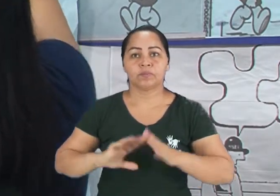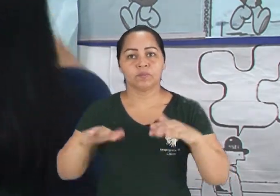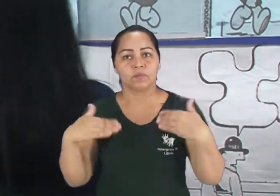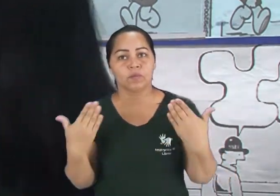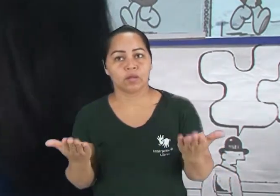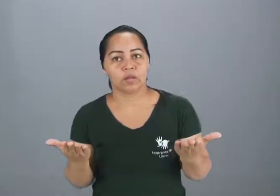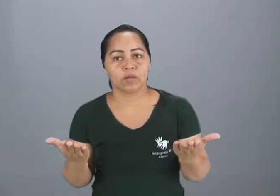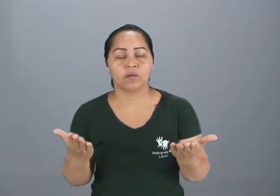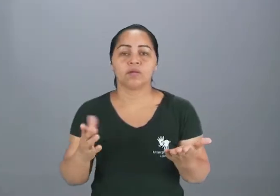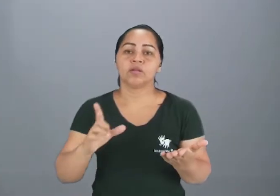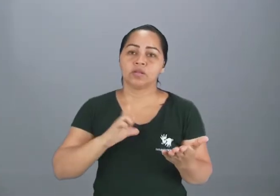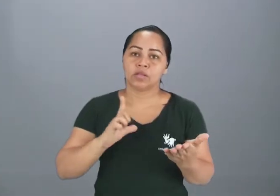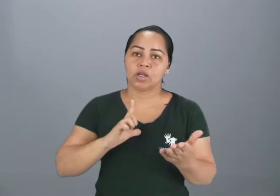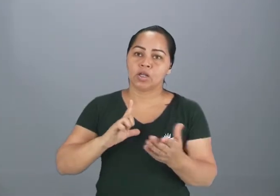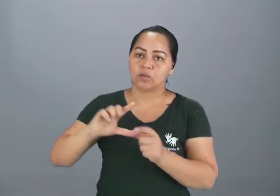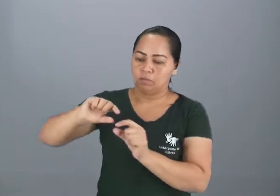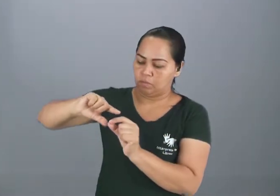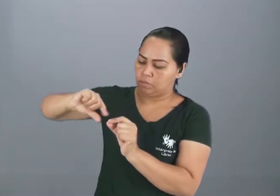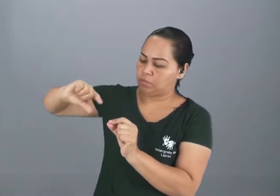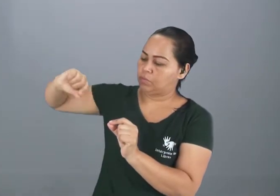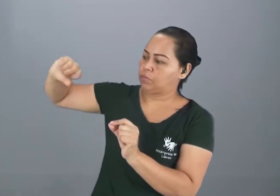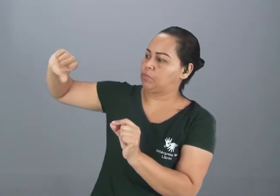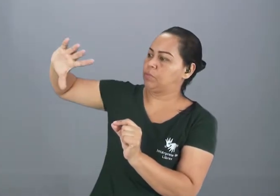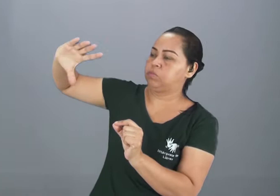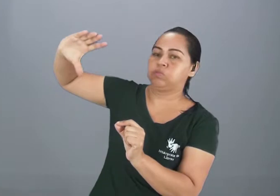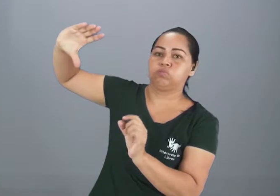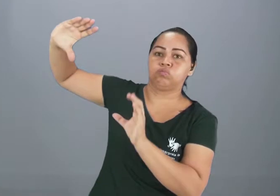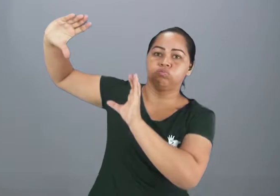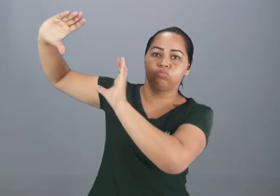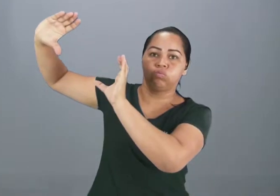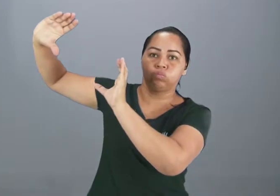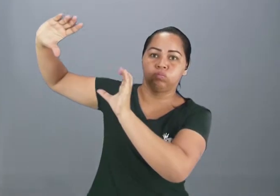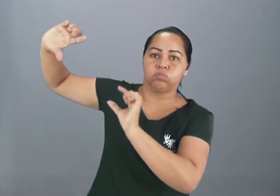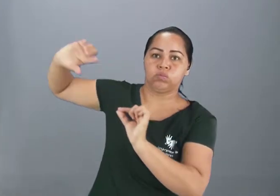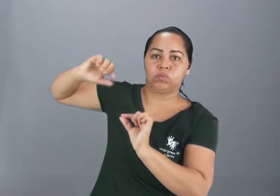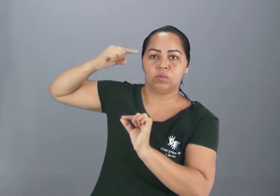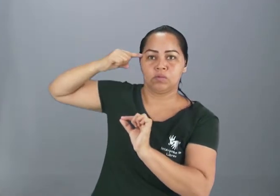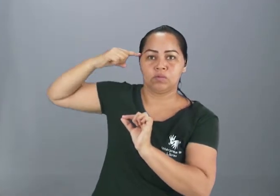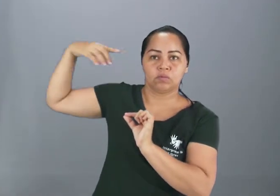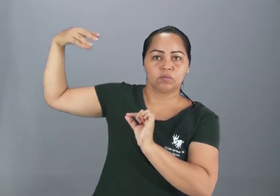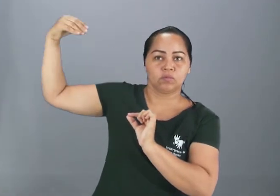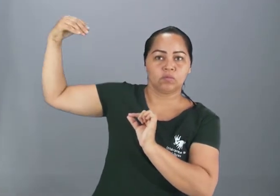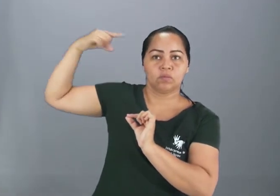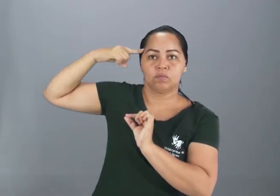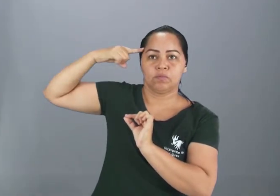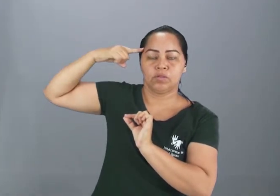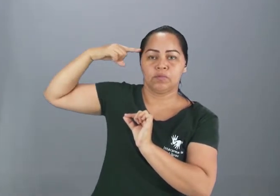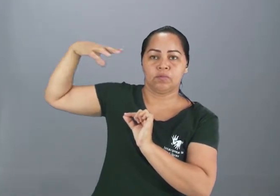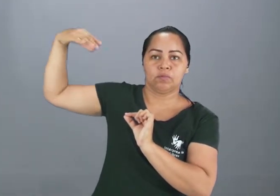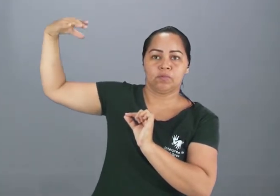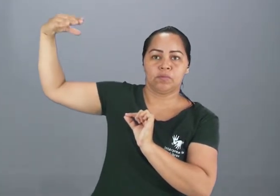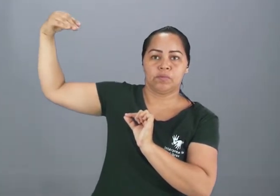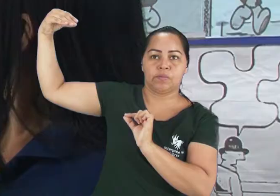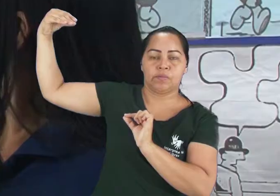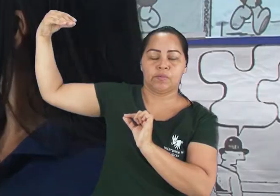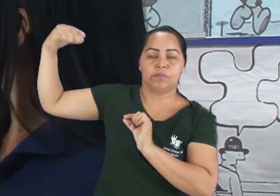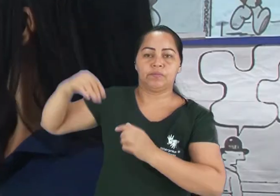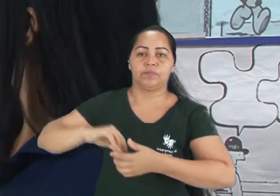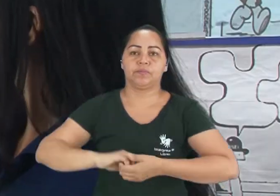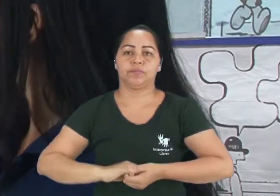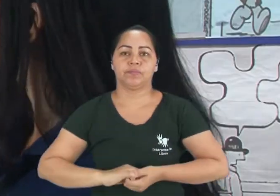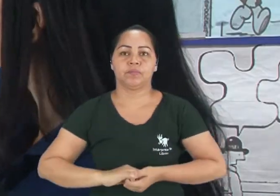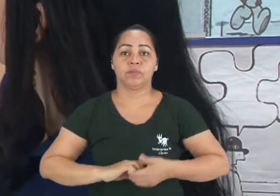ó. Pelos balões de fala. Só analisando a imagem, tá? Questão 2, vamos lá, questão 2. O